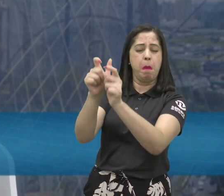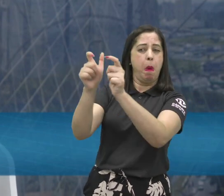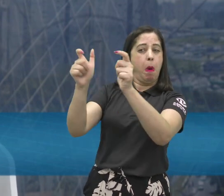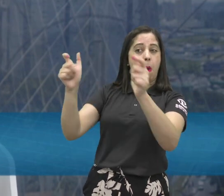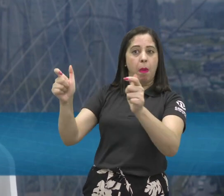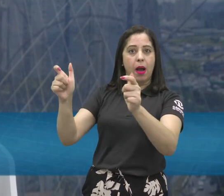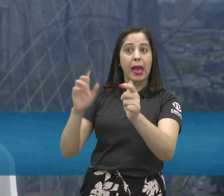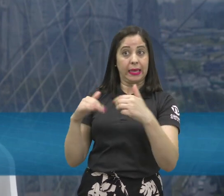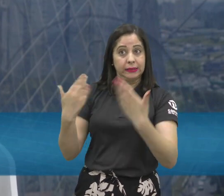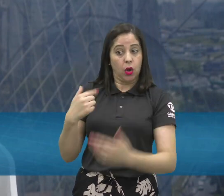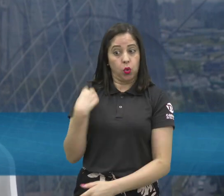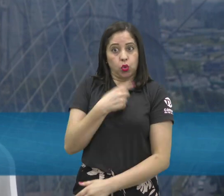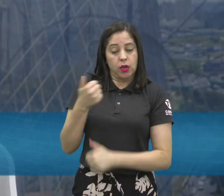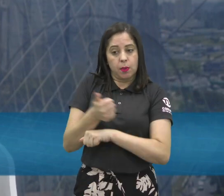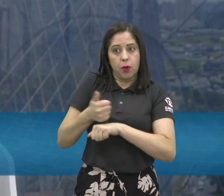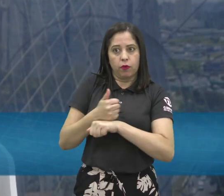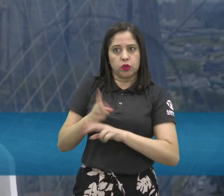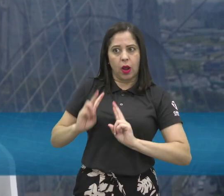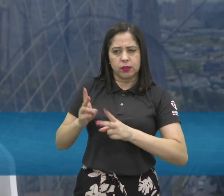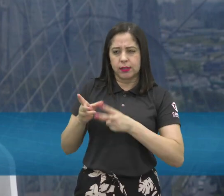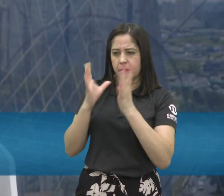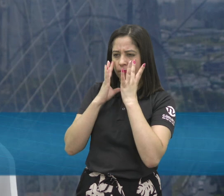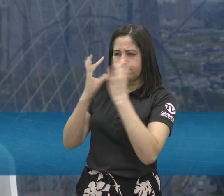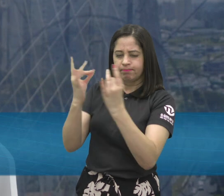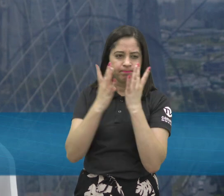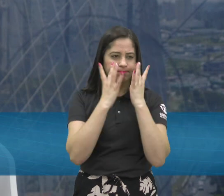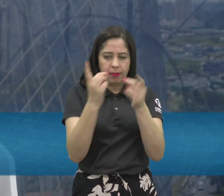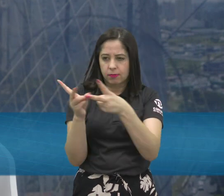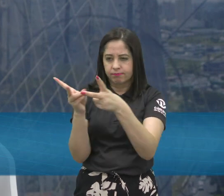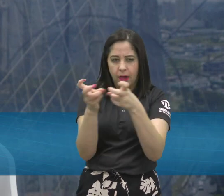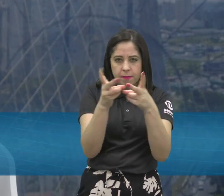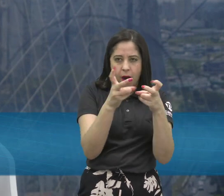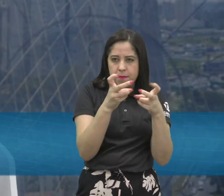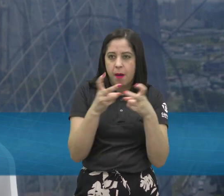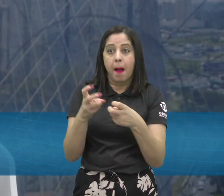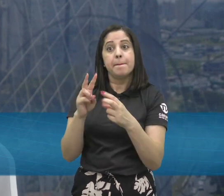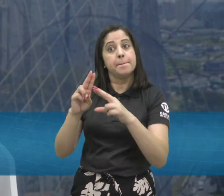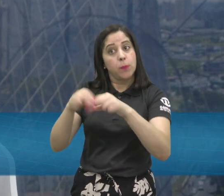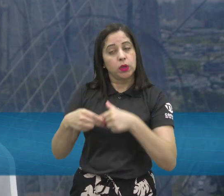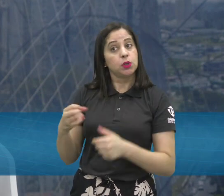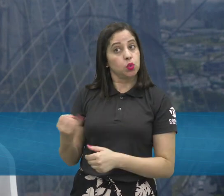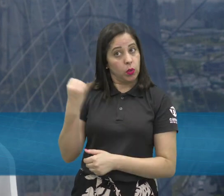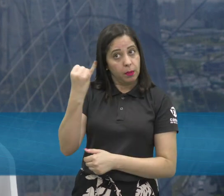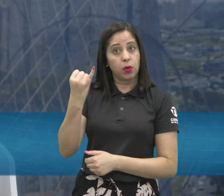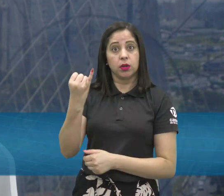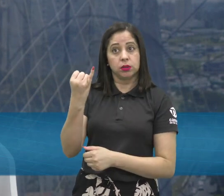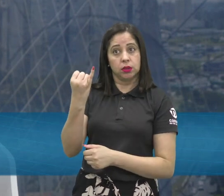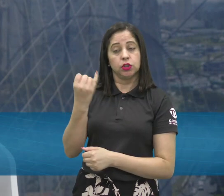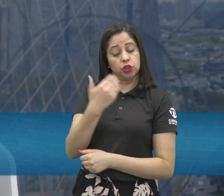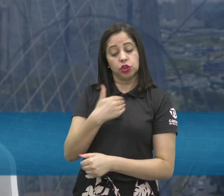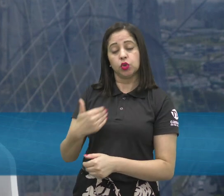lugares diferentes que a gente pode pensar e por isso que é importante, né, a política pública. E quando a gente pode parecer,